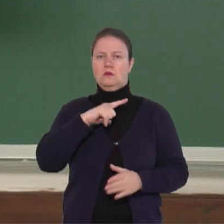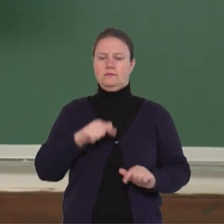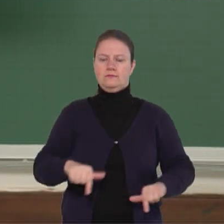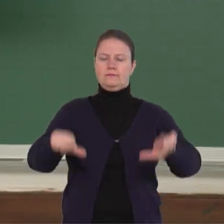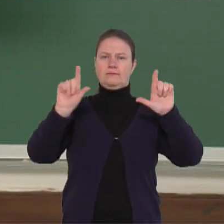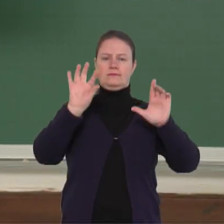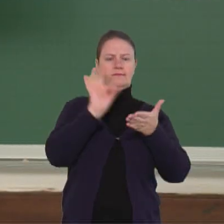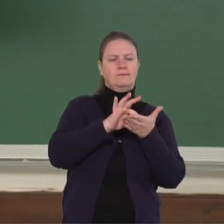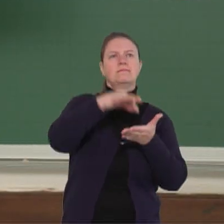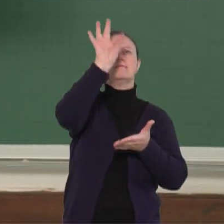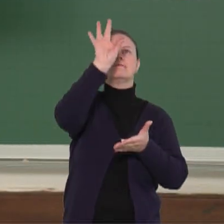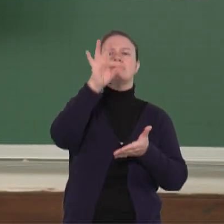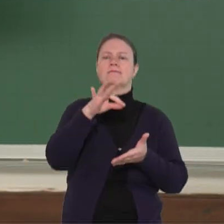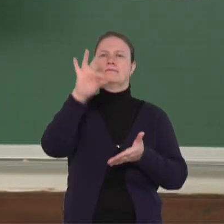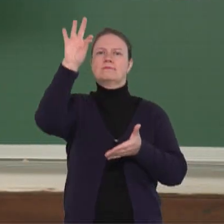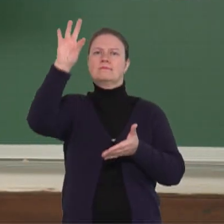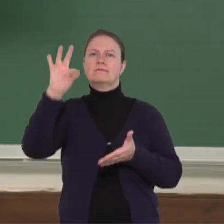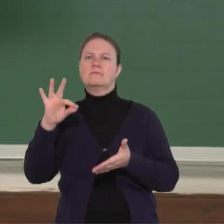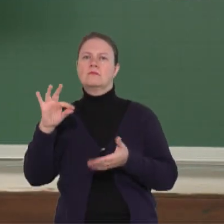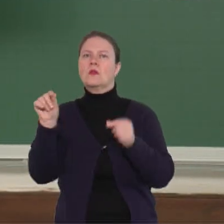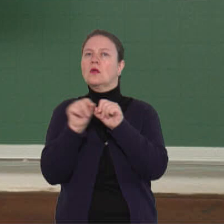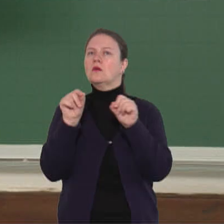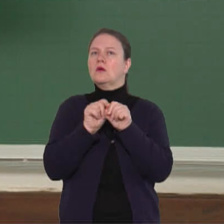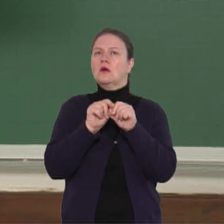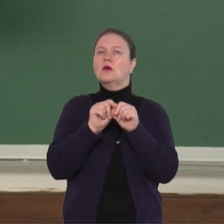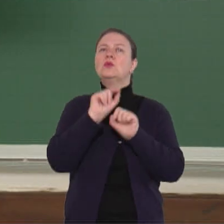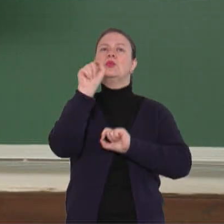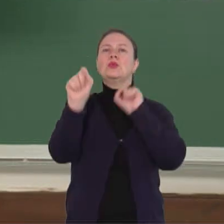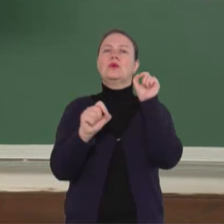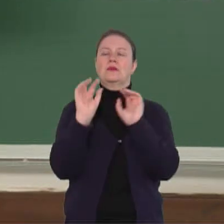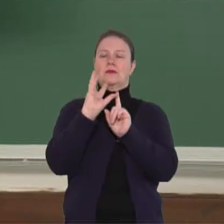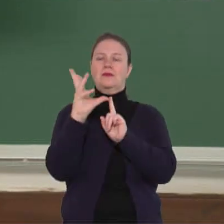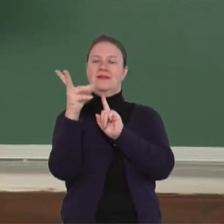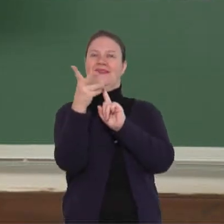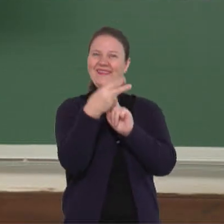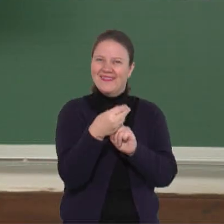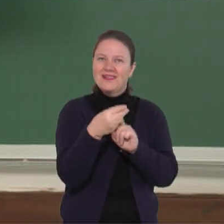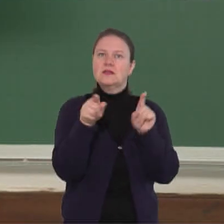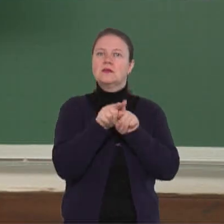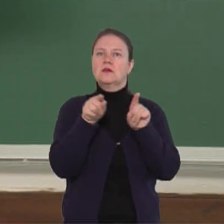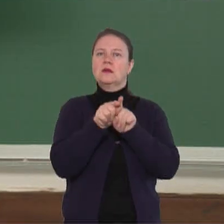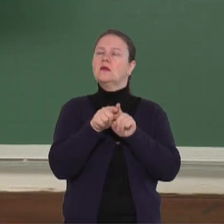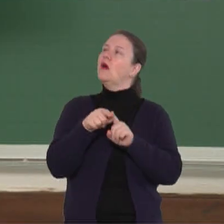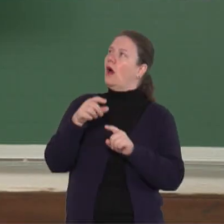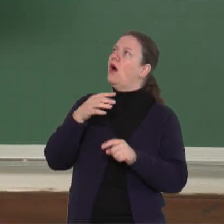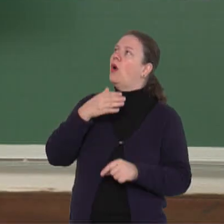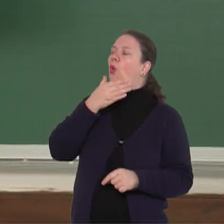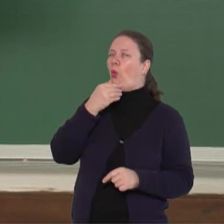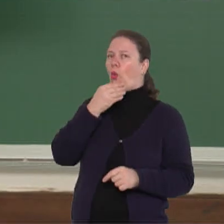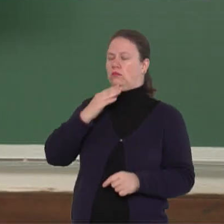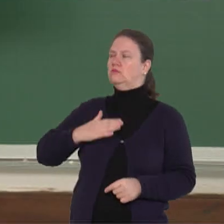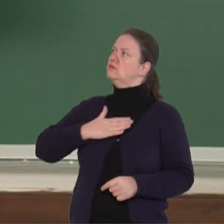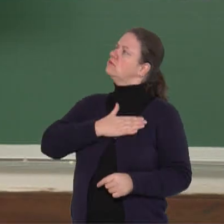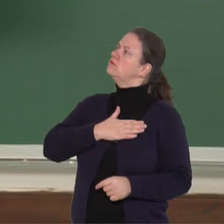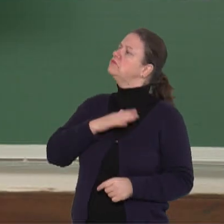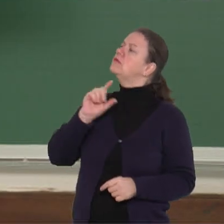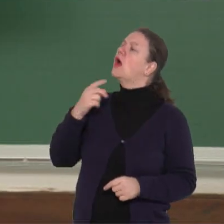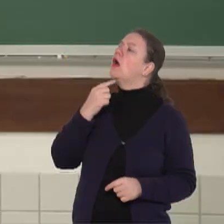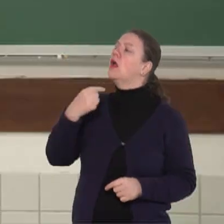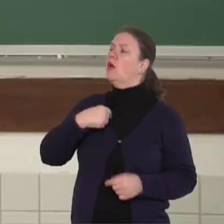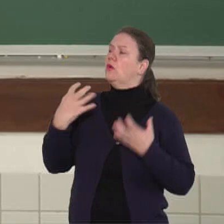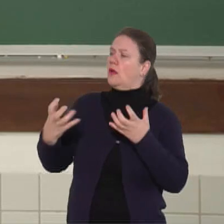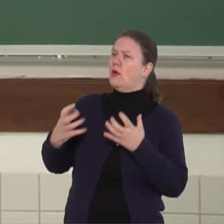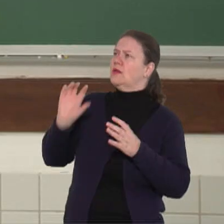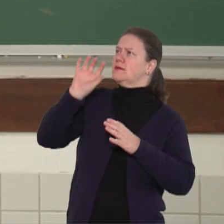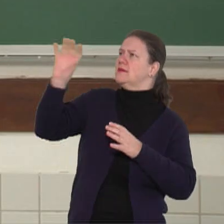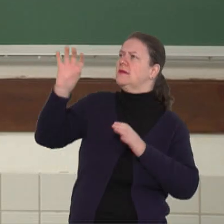sobre óleo, né, tinta sobre tela, ele que fazia essa produção e ele ia lá e Napoleão dava os palpites como teria que ser a sua imagem, como ele